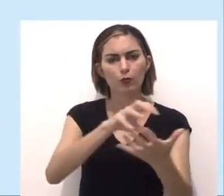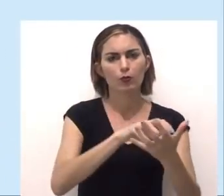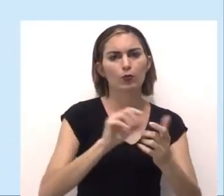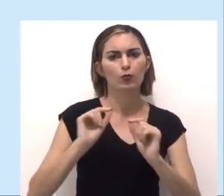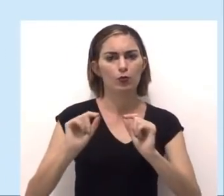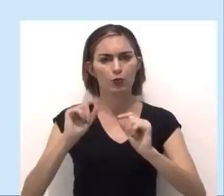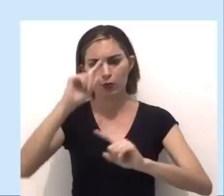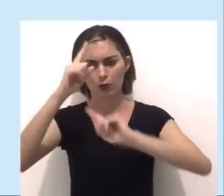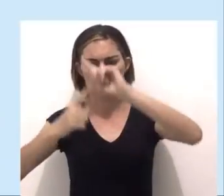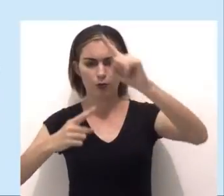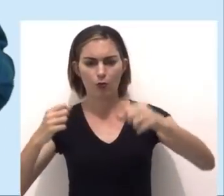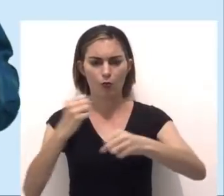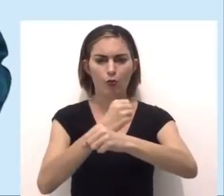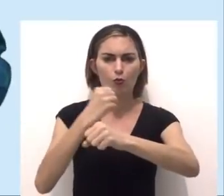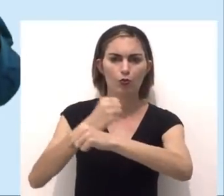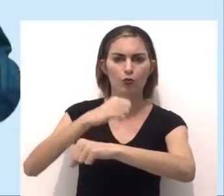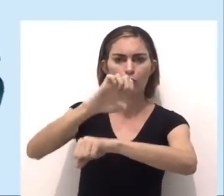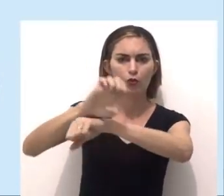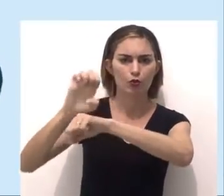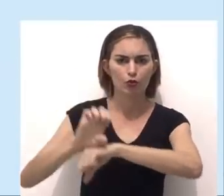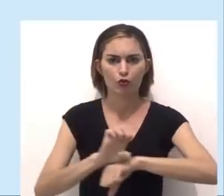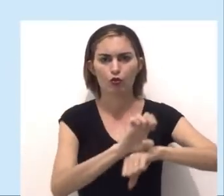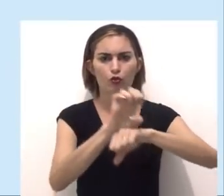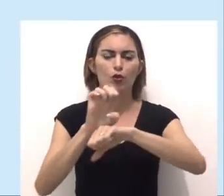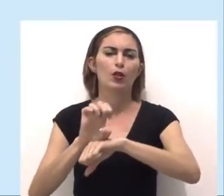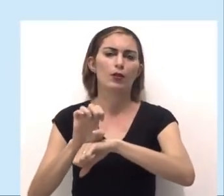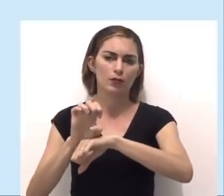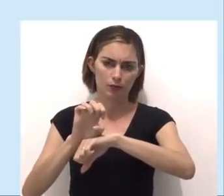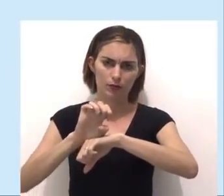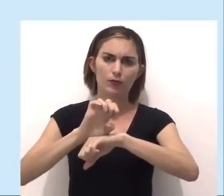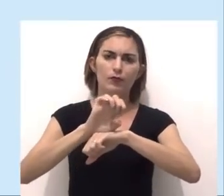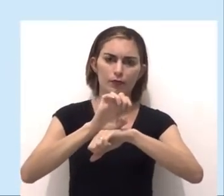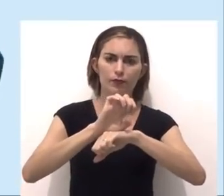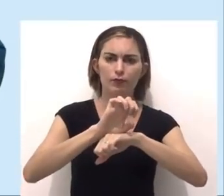poder, precisava, na realidade, construir um Estado forte,